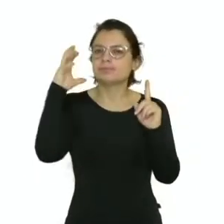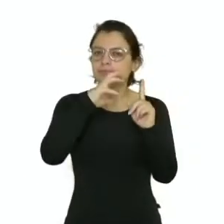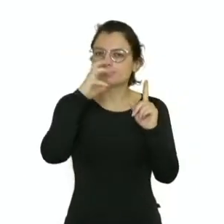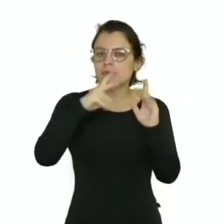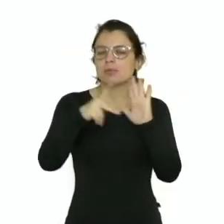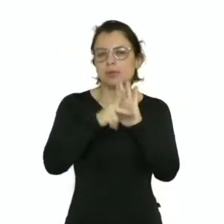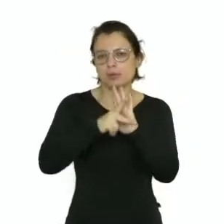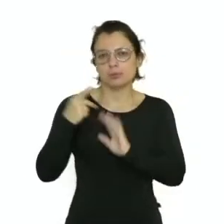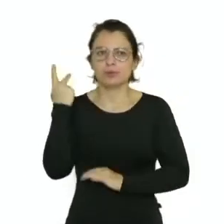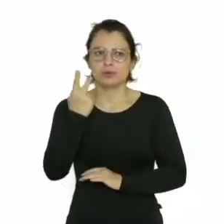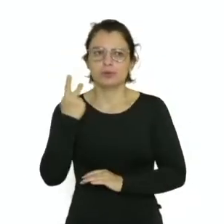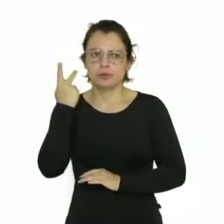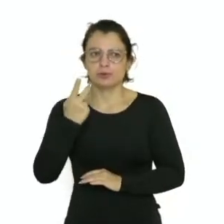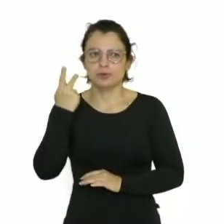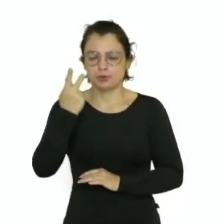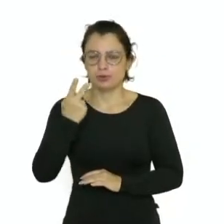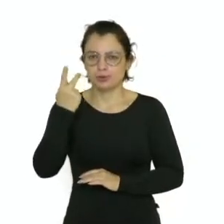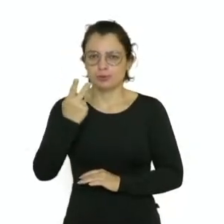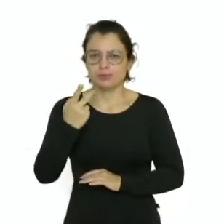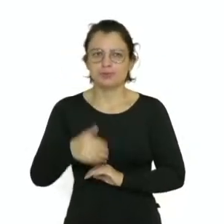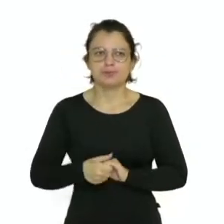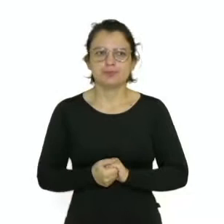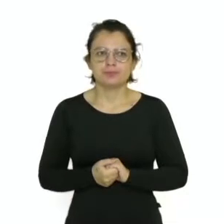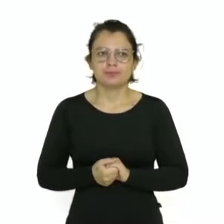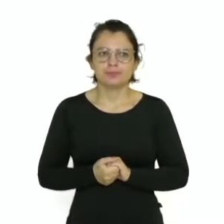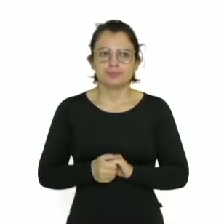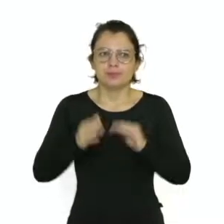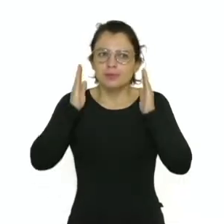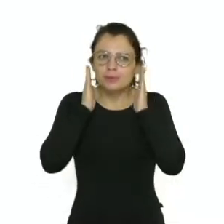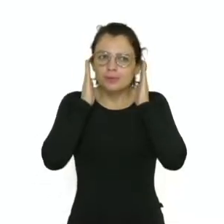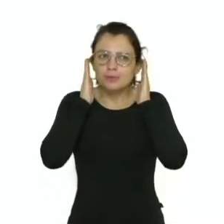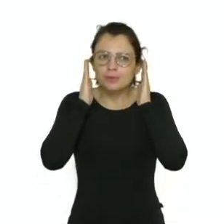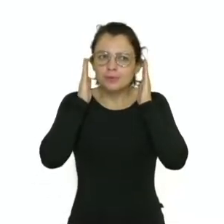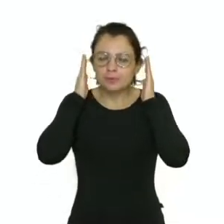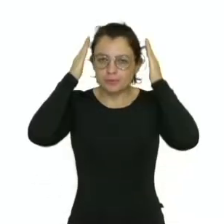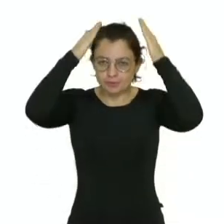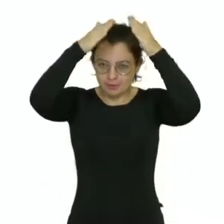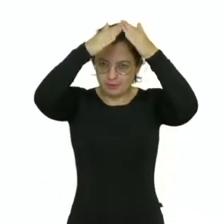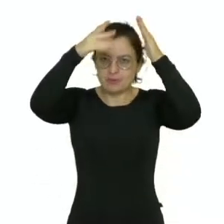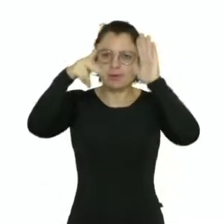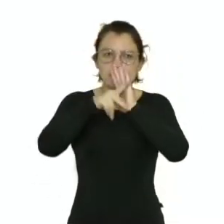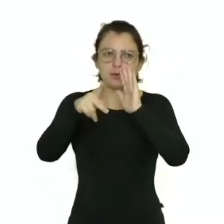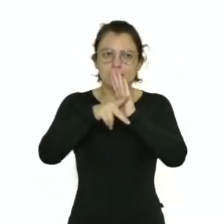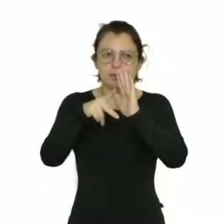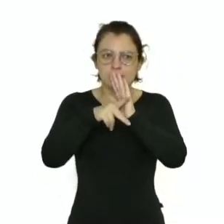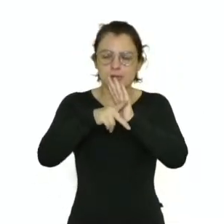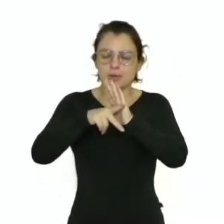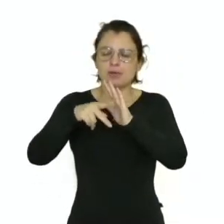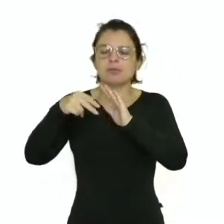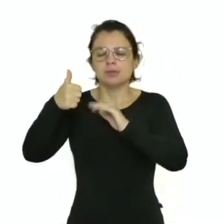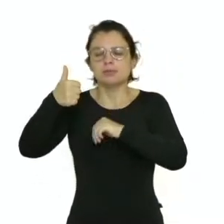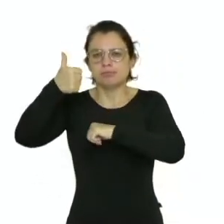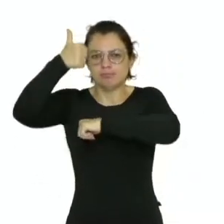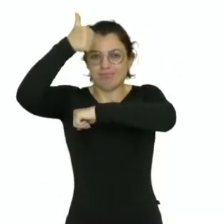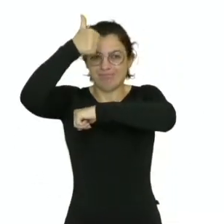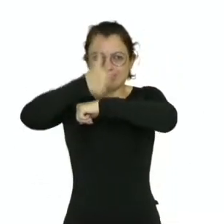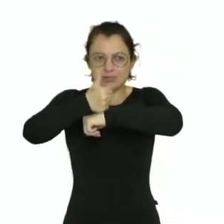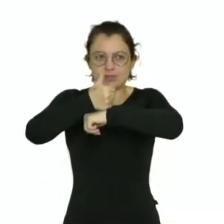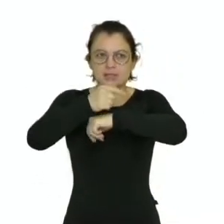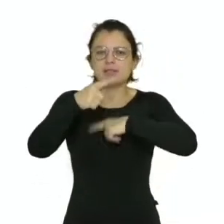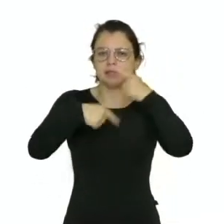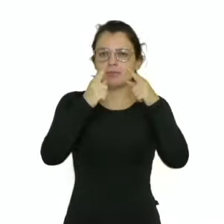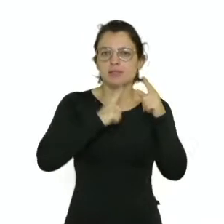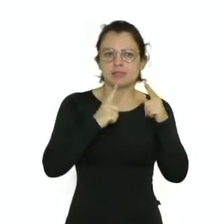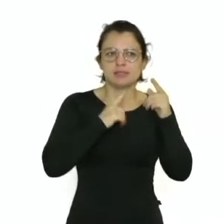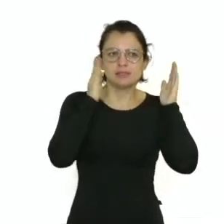hierarquia eclesiástica destacavam-se, então, o Papa no topo da hierarquia, né? Os cardeais que eram nomeados pelo